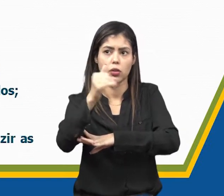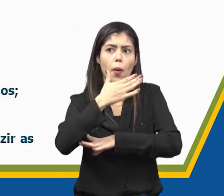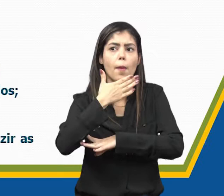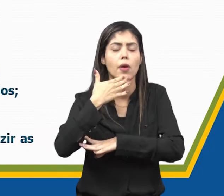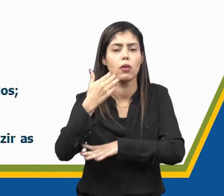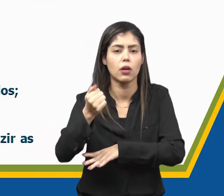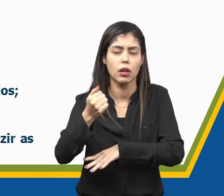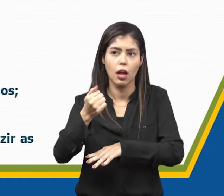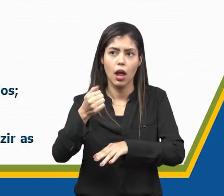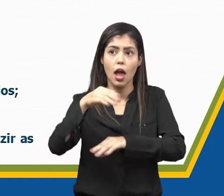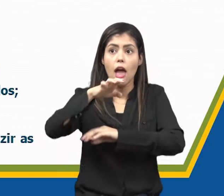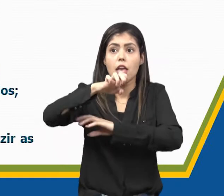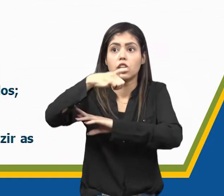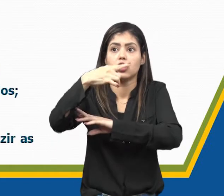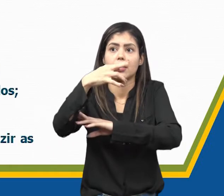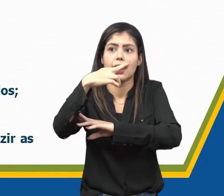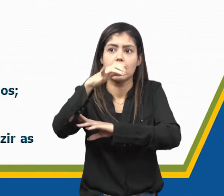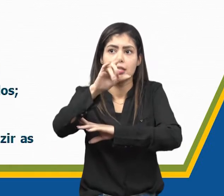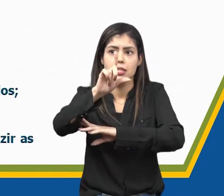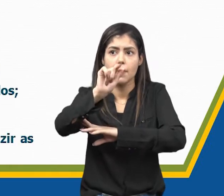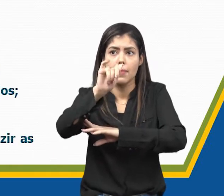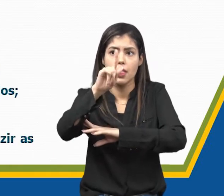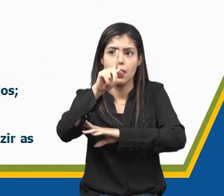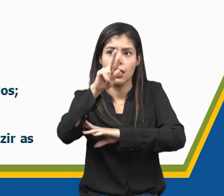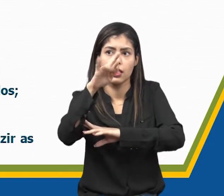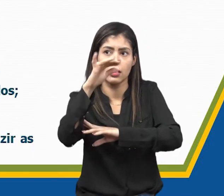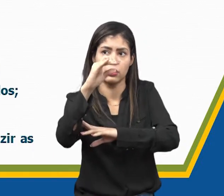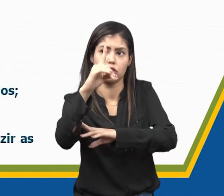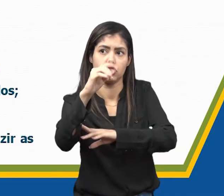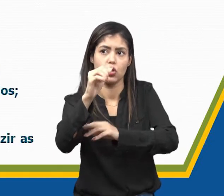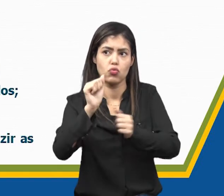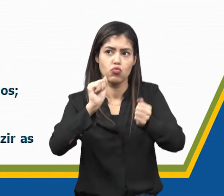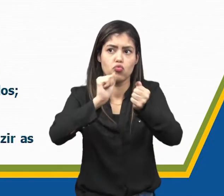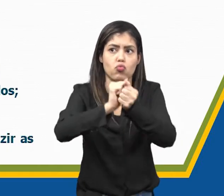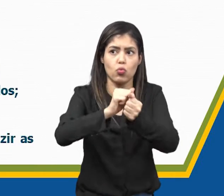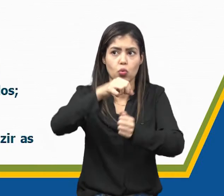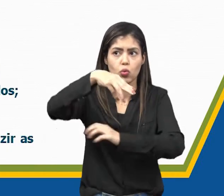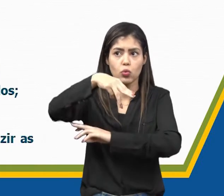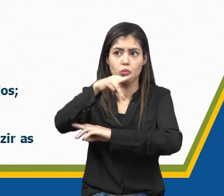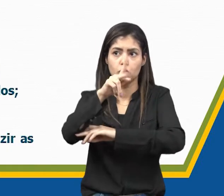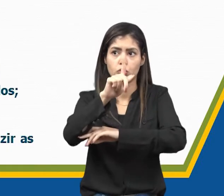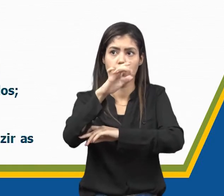melhorar a extensibilidade das junções músculo-tendinosas,